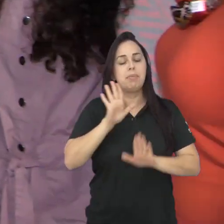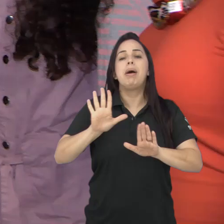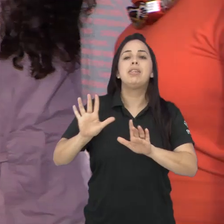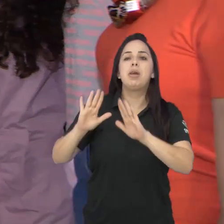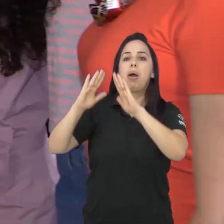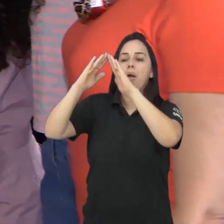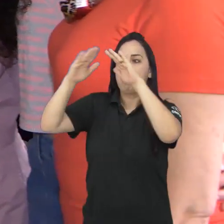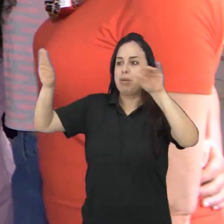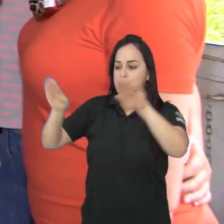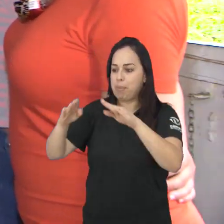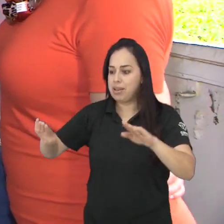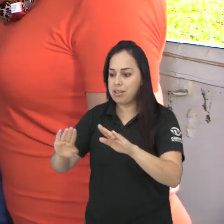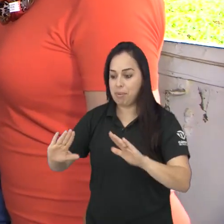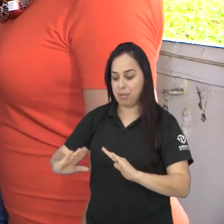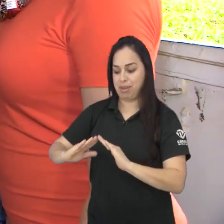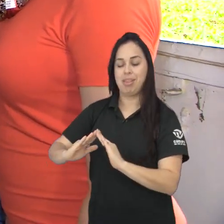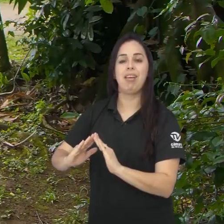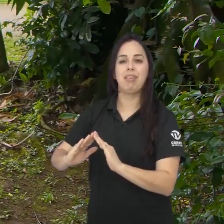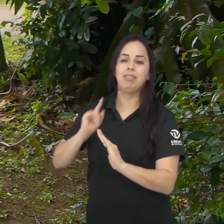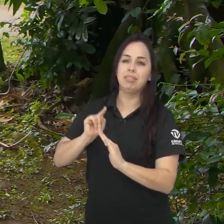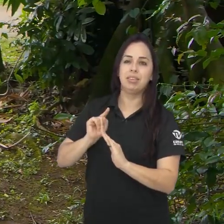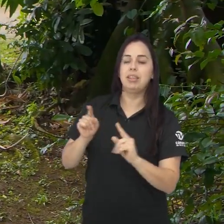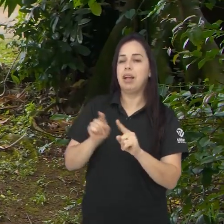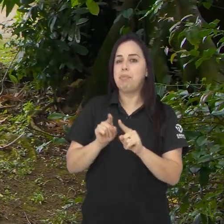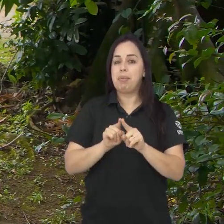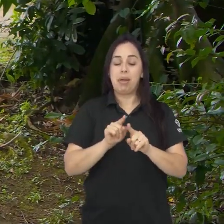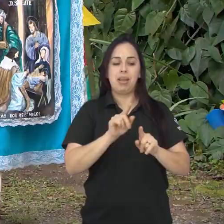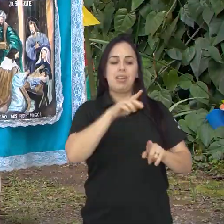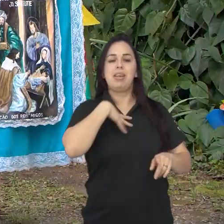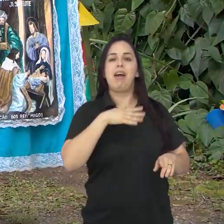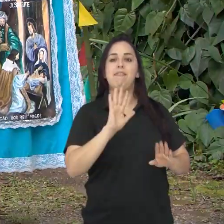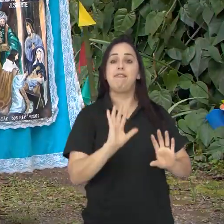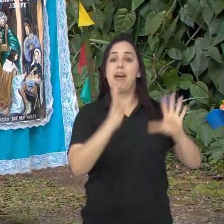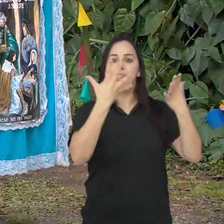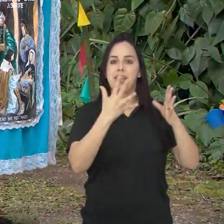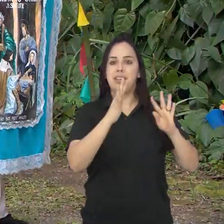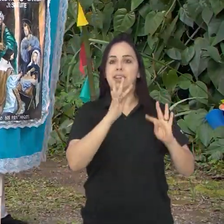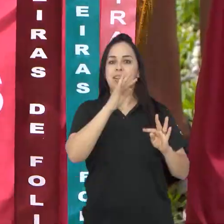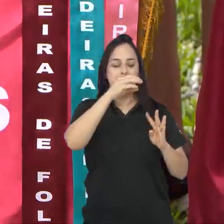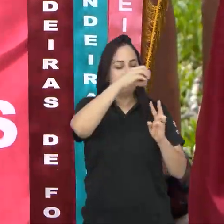tradicionais presépios familiares? E a popular Folia de Reis?